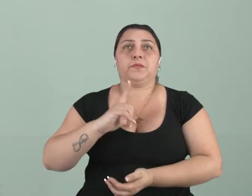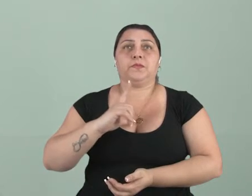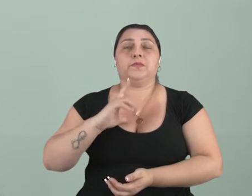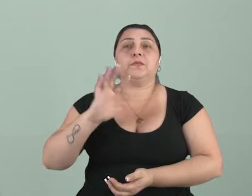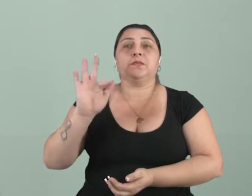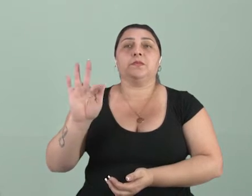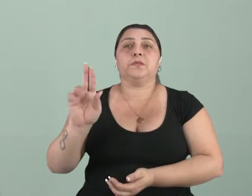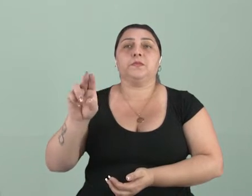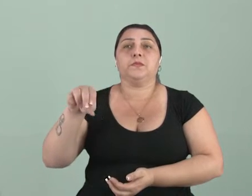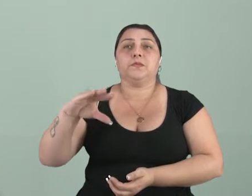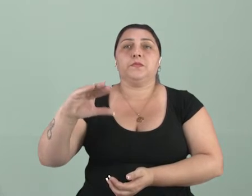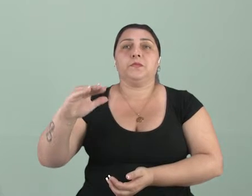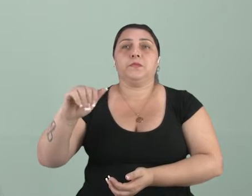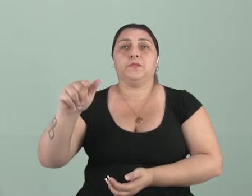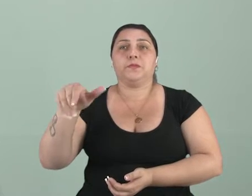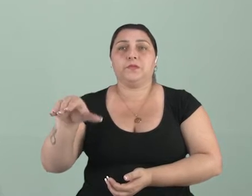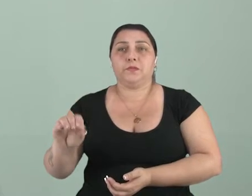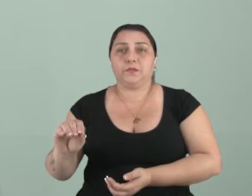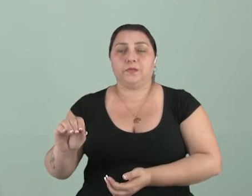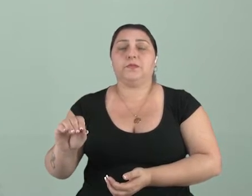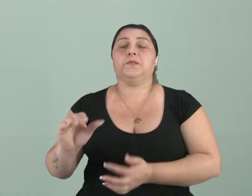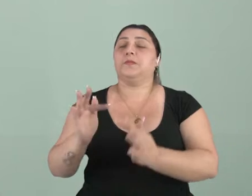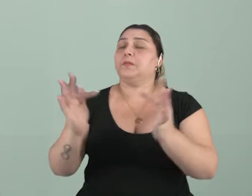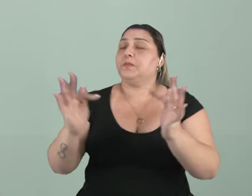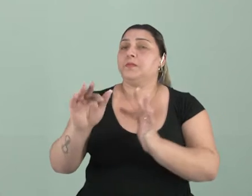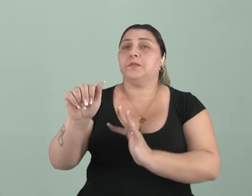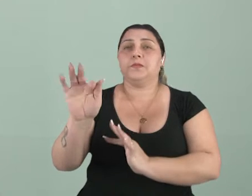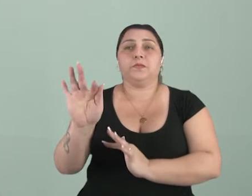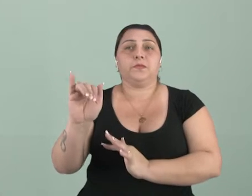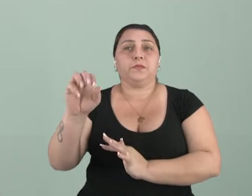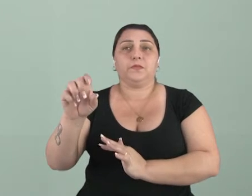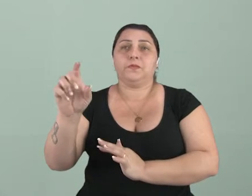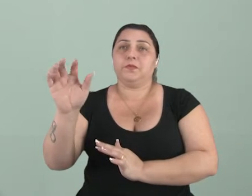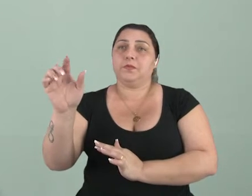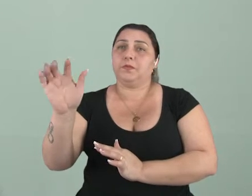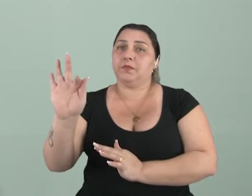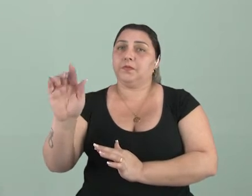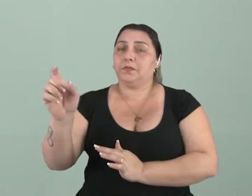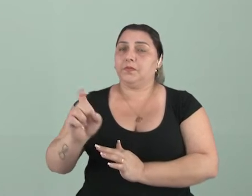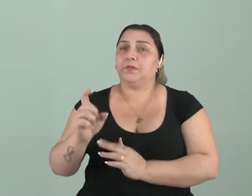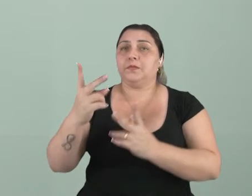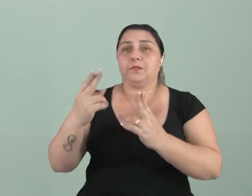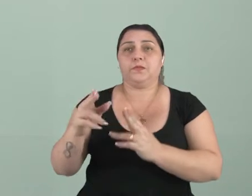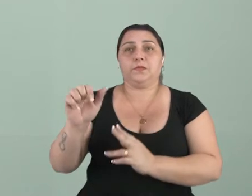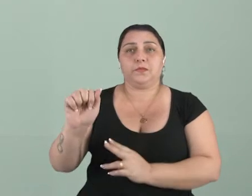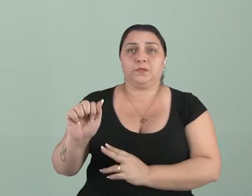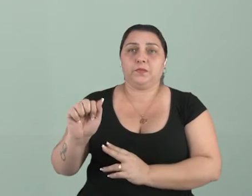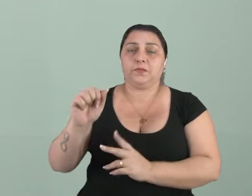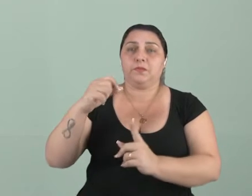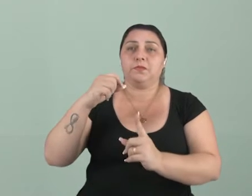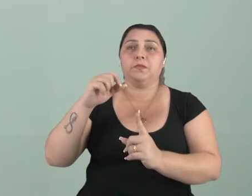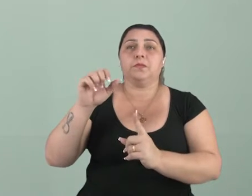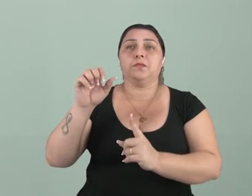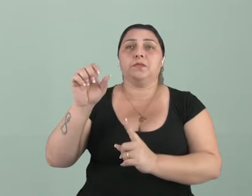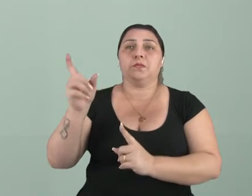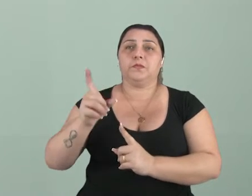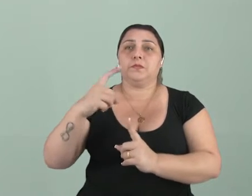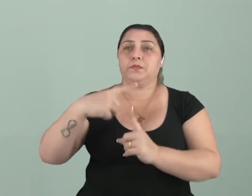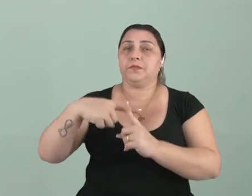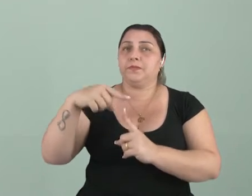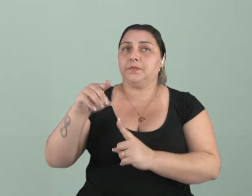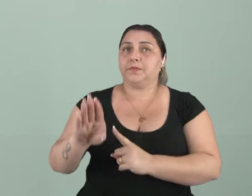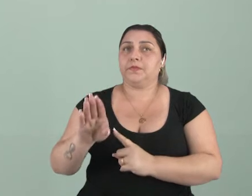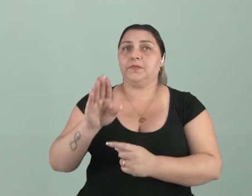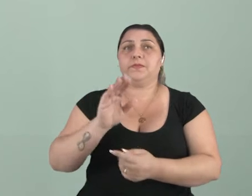x igual a ax mais b. Vale notar aqui que os nossos coeficientes